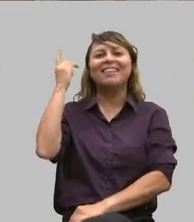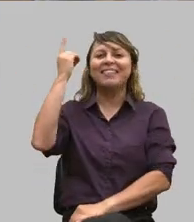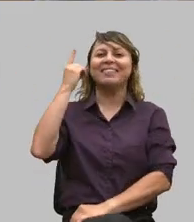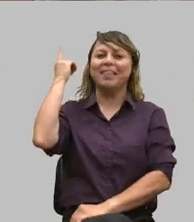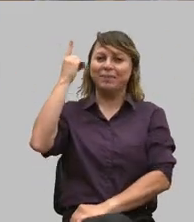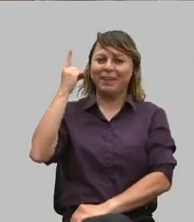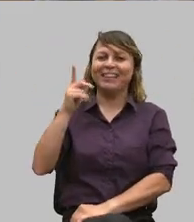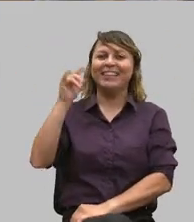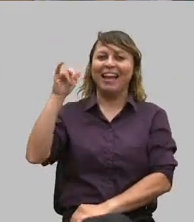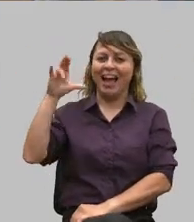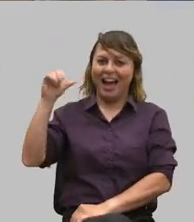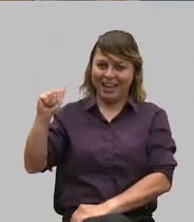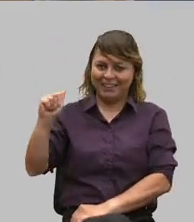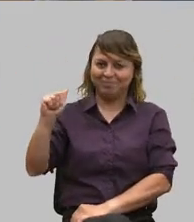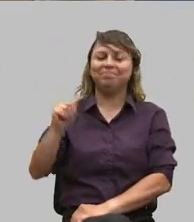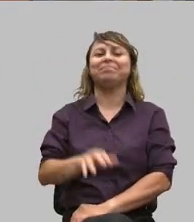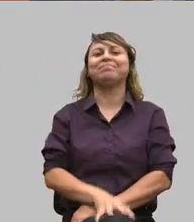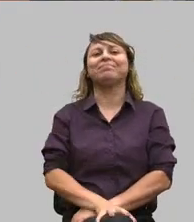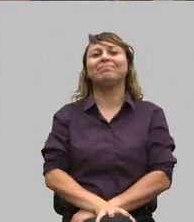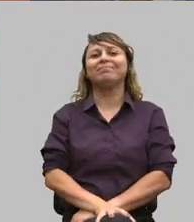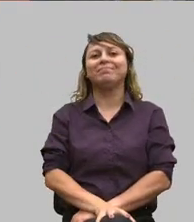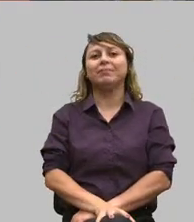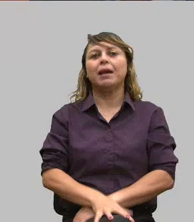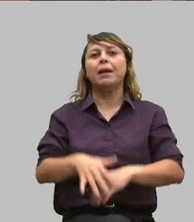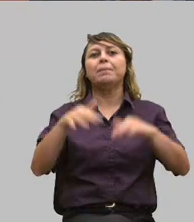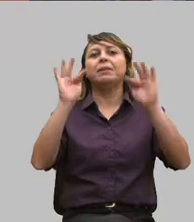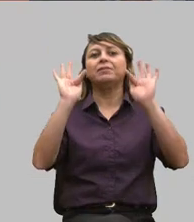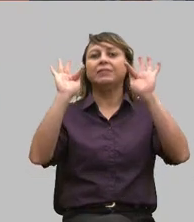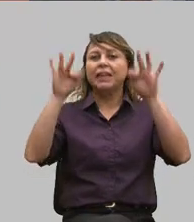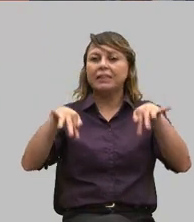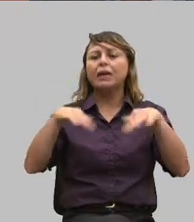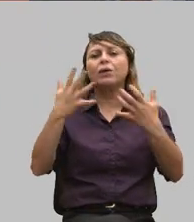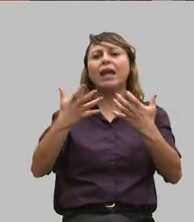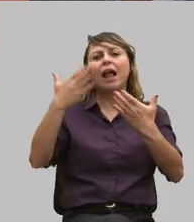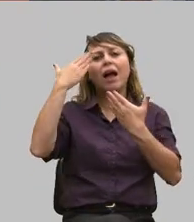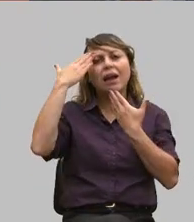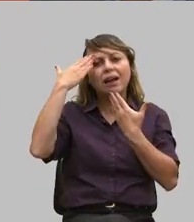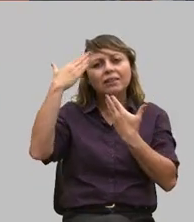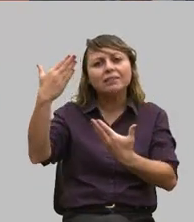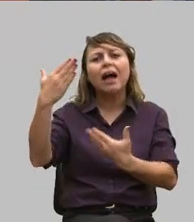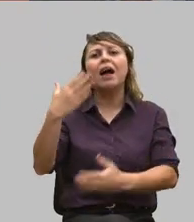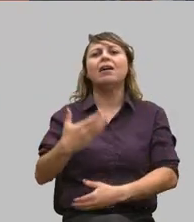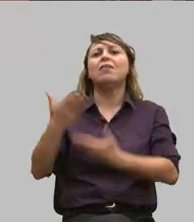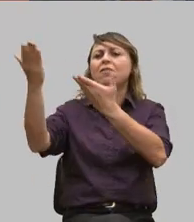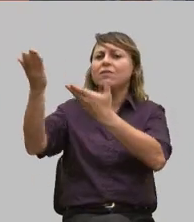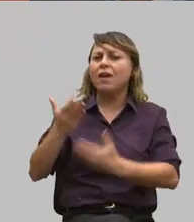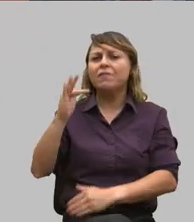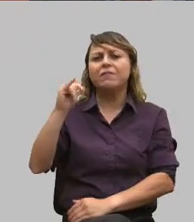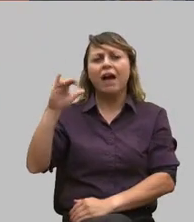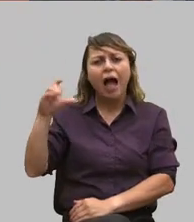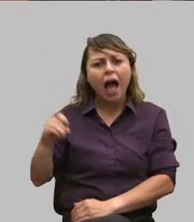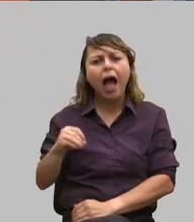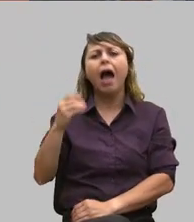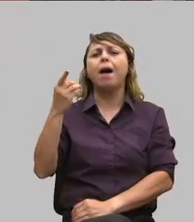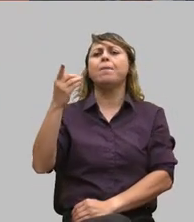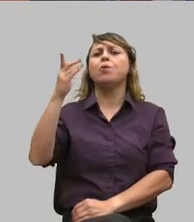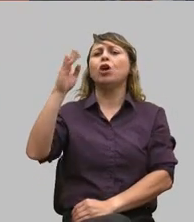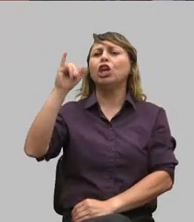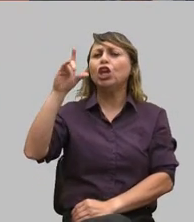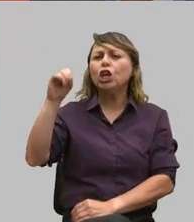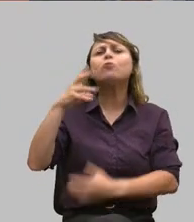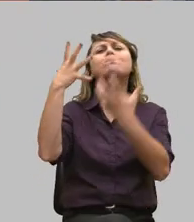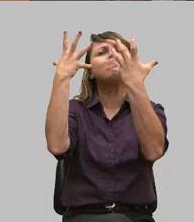Kara biondini para encerrar também eu quero agradecer a vinda do secretário Fábio secretário Igor que de prontidão